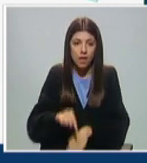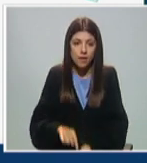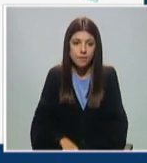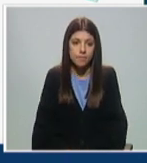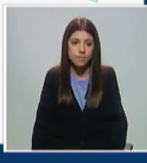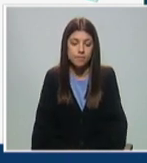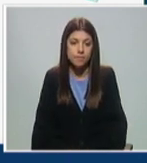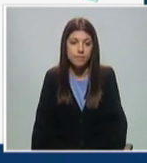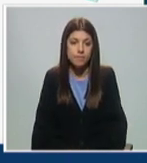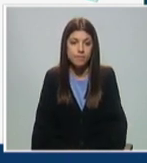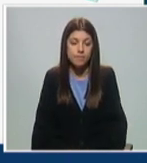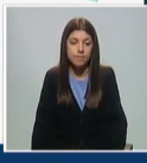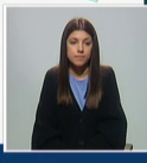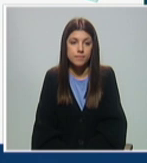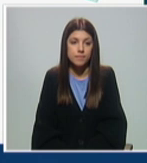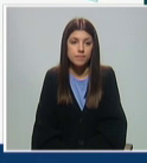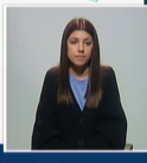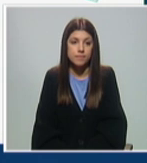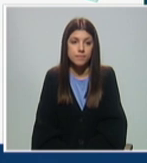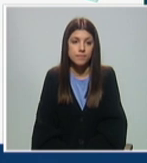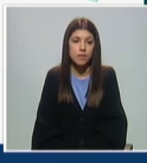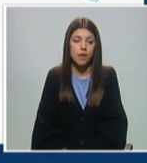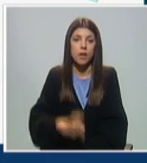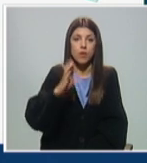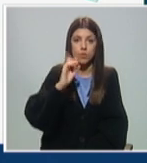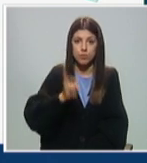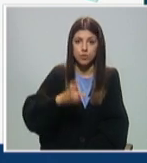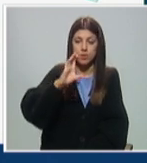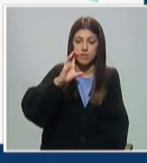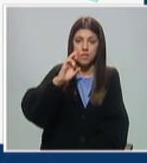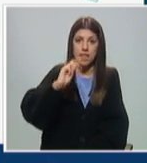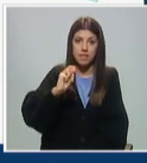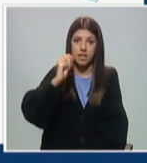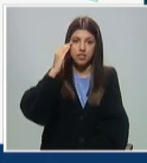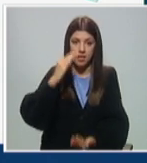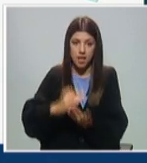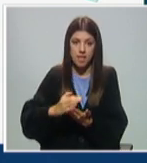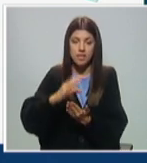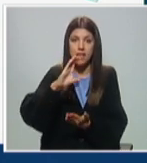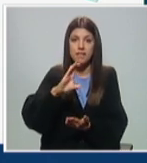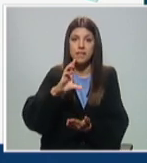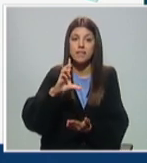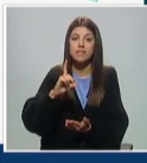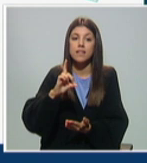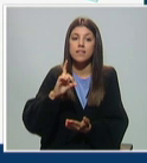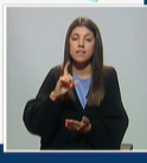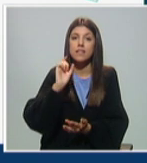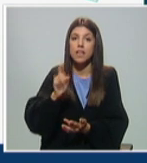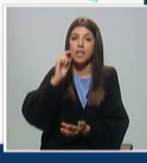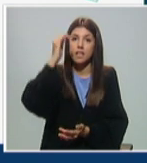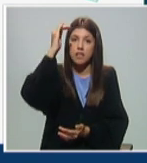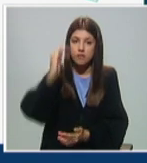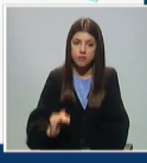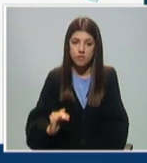cima e está correto, porque selecionou de C3 até C16. Basta dar Enter e o valor